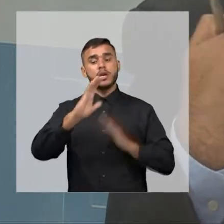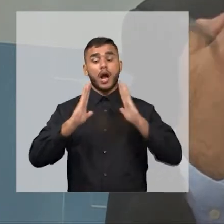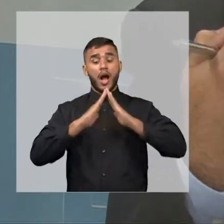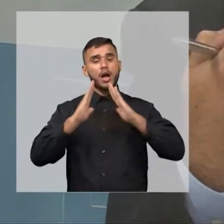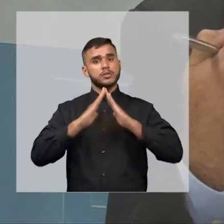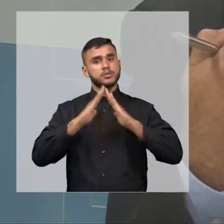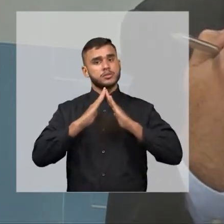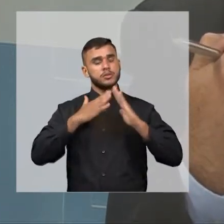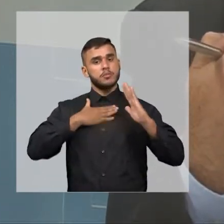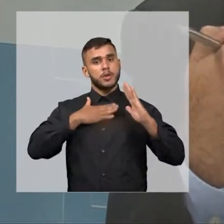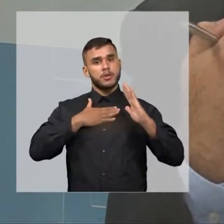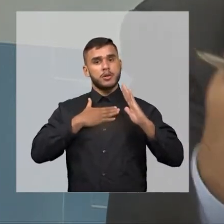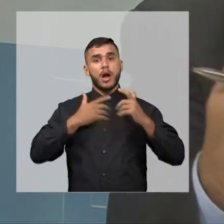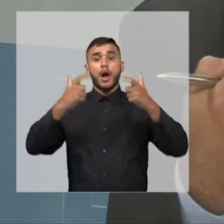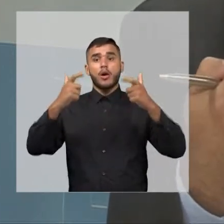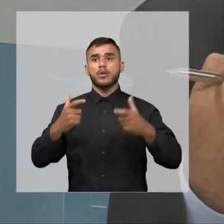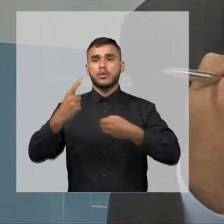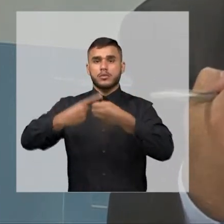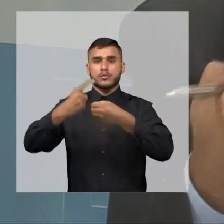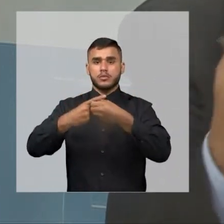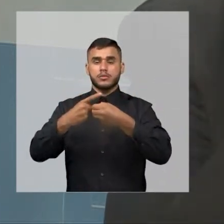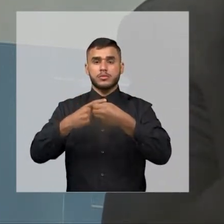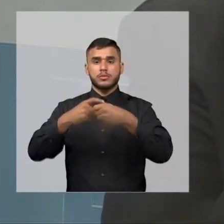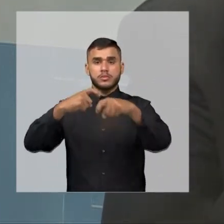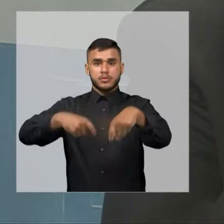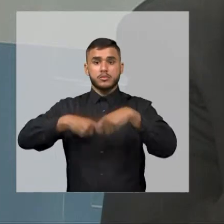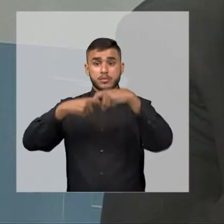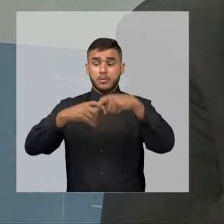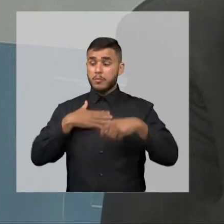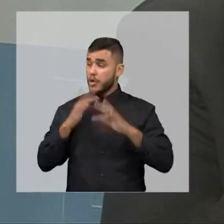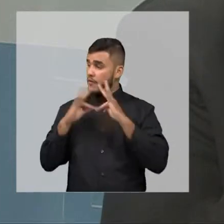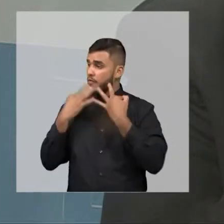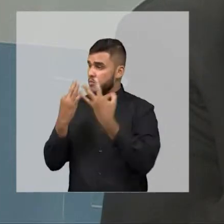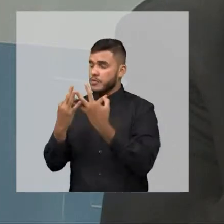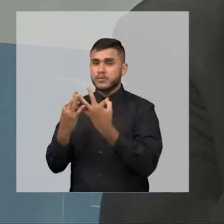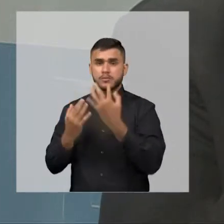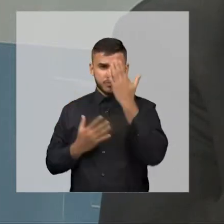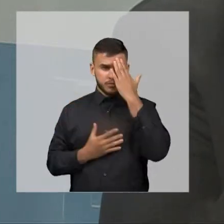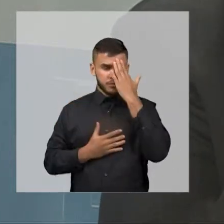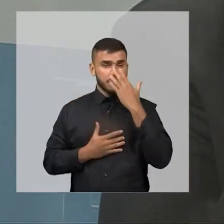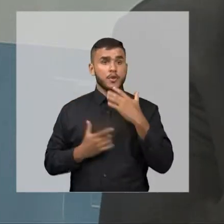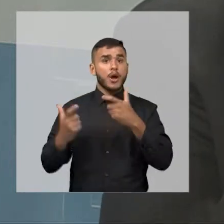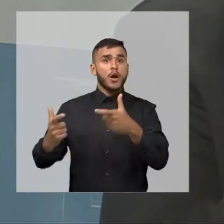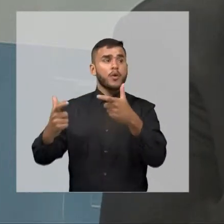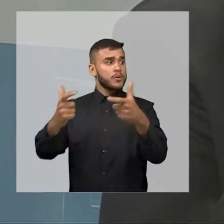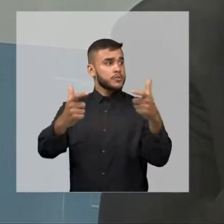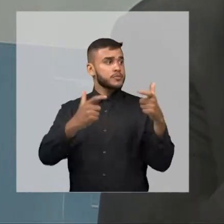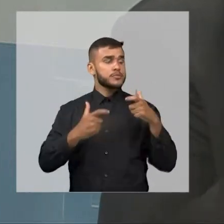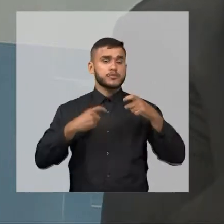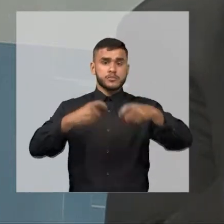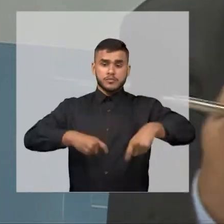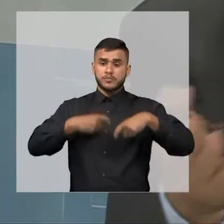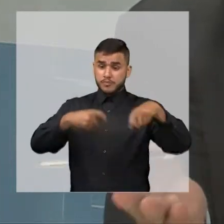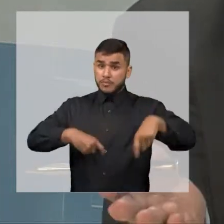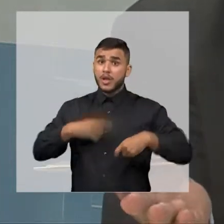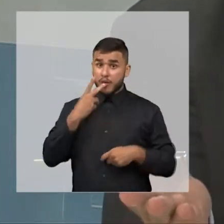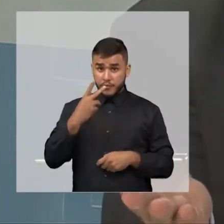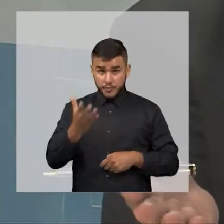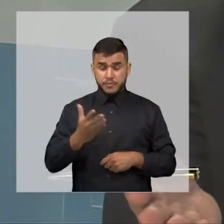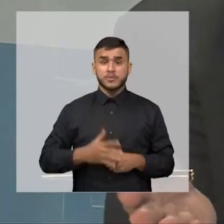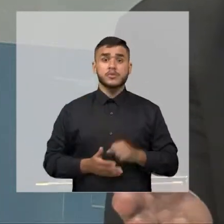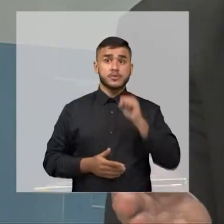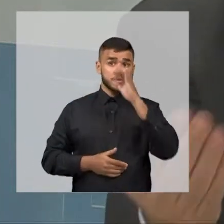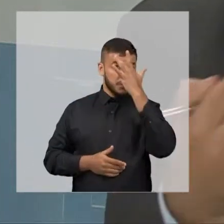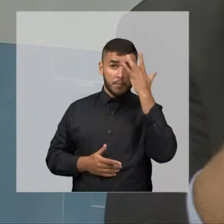Em que local eu sou a favor? Na área rural. Eu não tenho como me defender se eu estiver com a minha família. Você sabe, a gente gosta de área rural, né? Sim. Então, se eu estiver na área